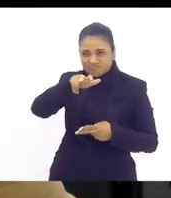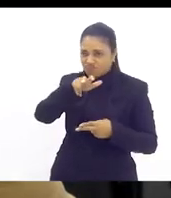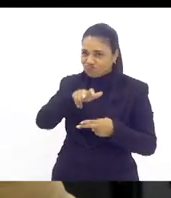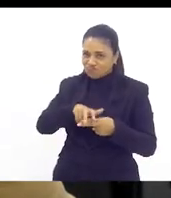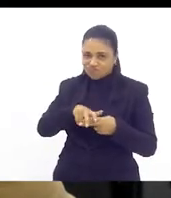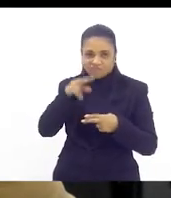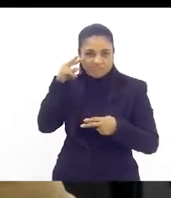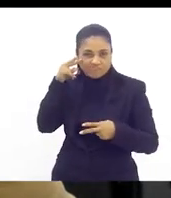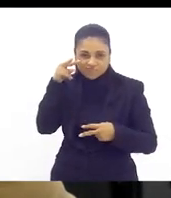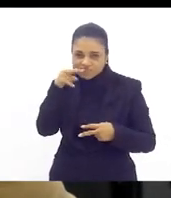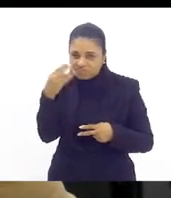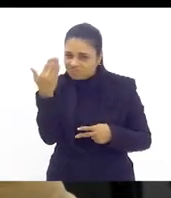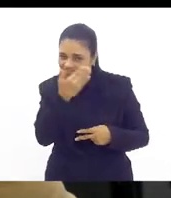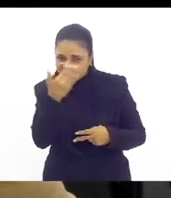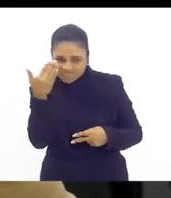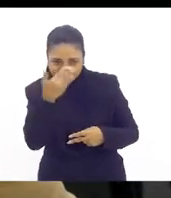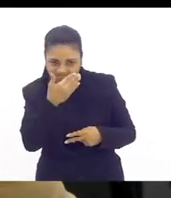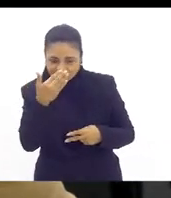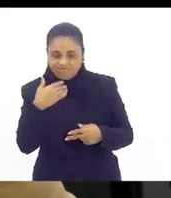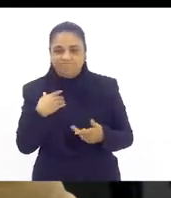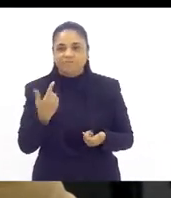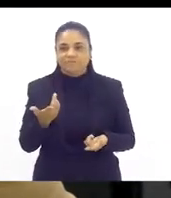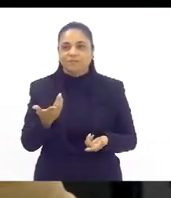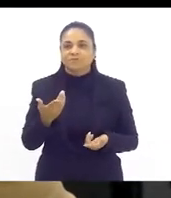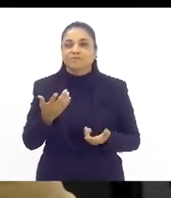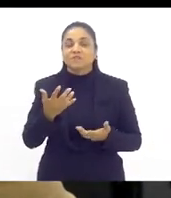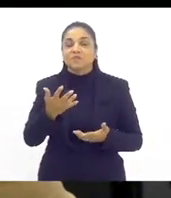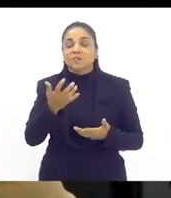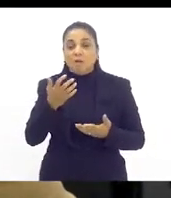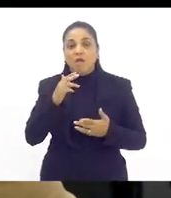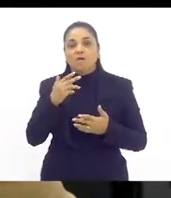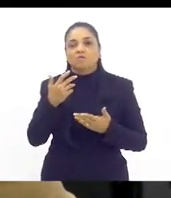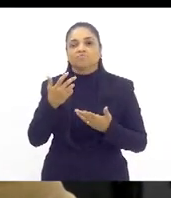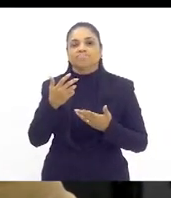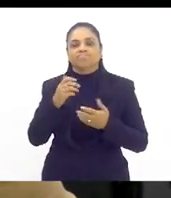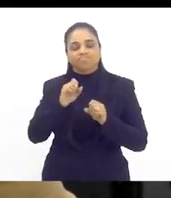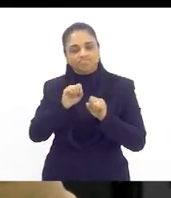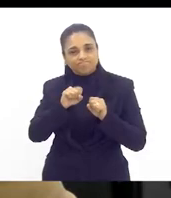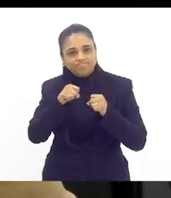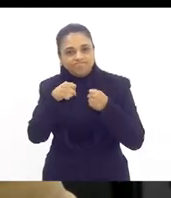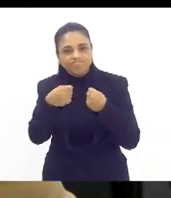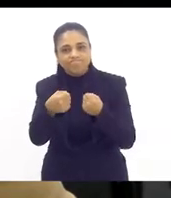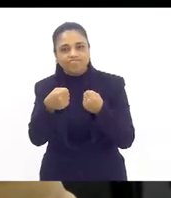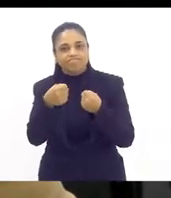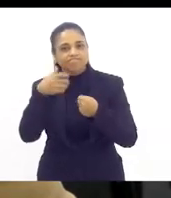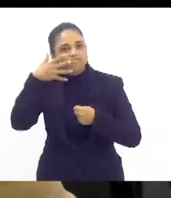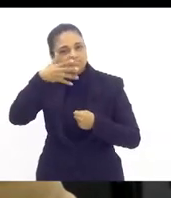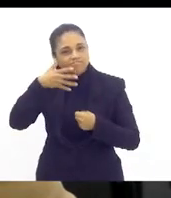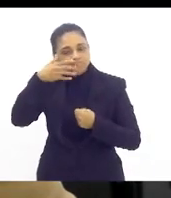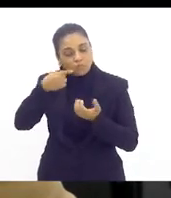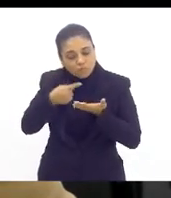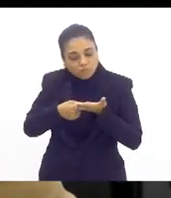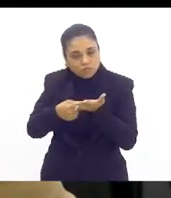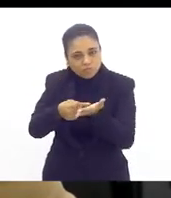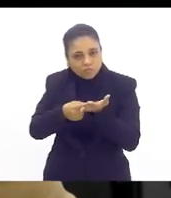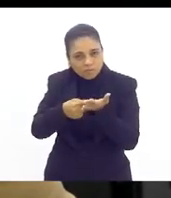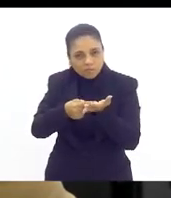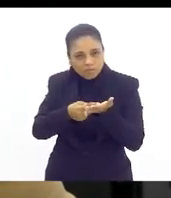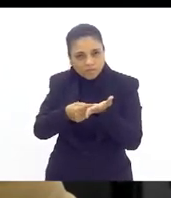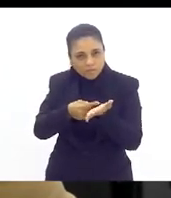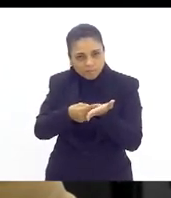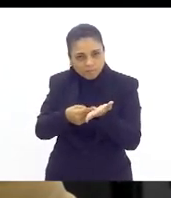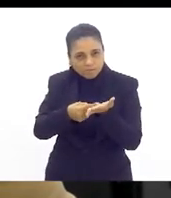não consigo olhar todo mundo que tá aqui eu quero iniciar reforçando o compromisso que a gente tem